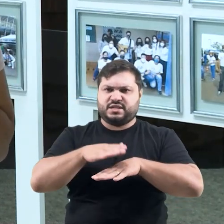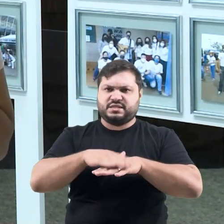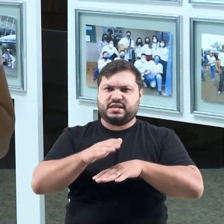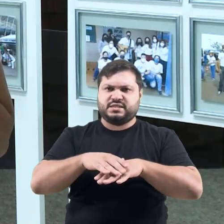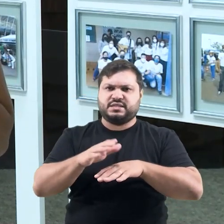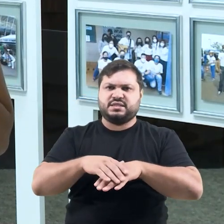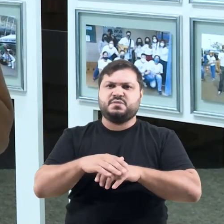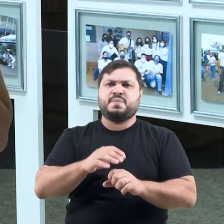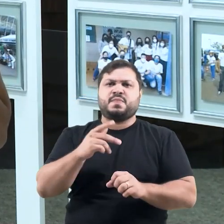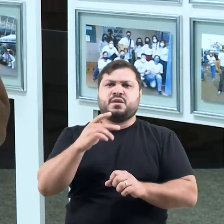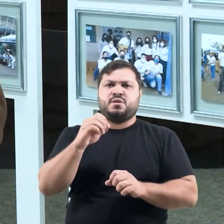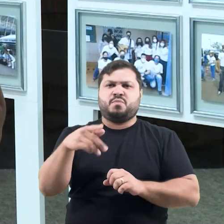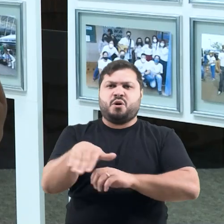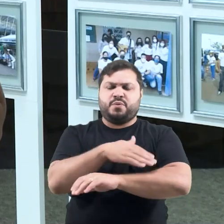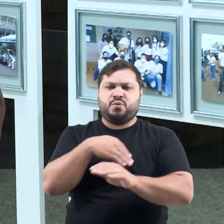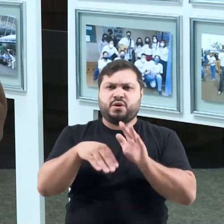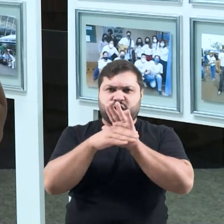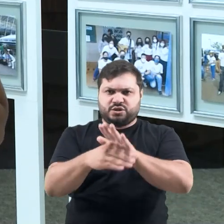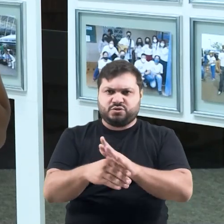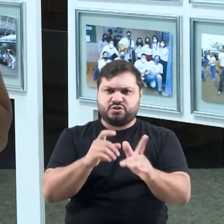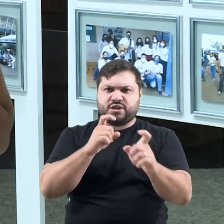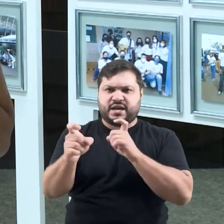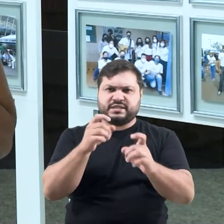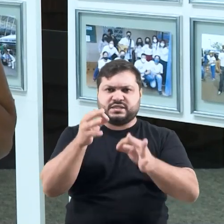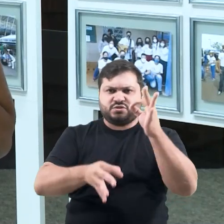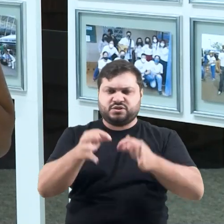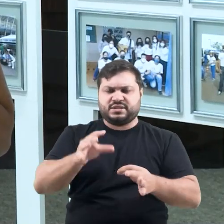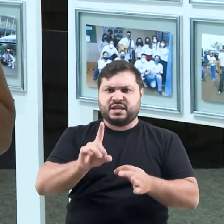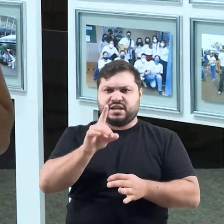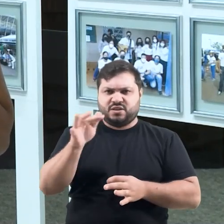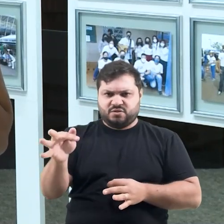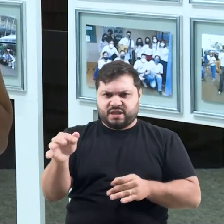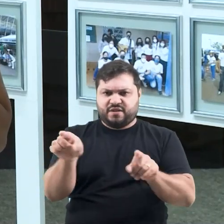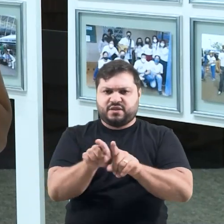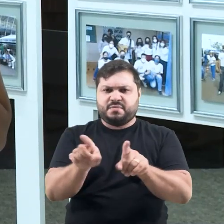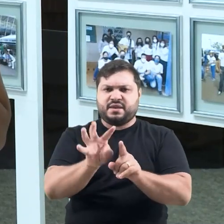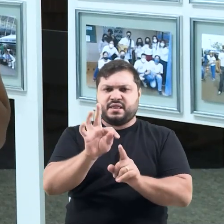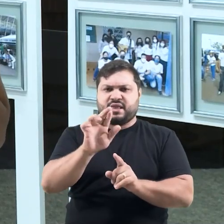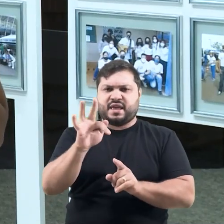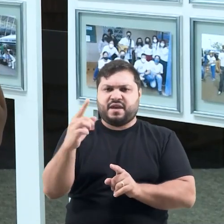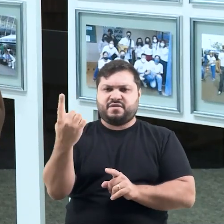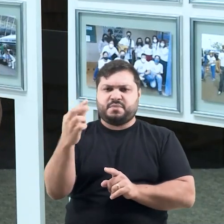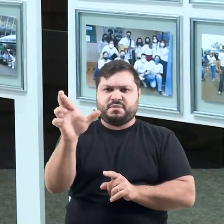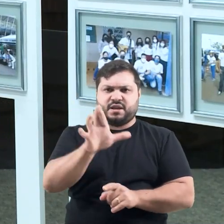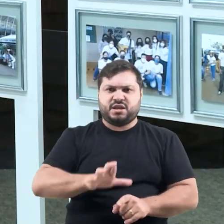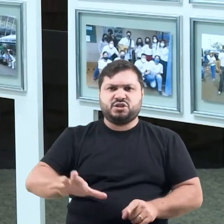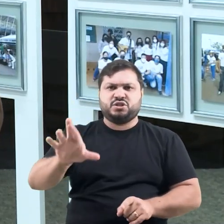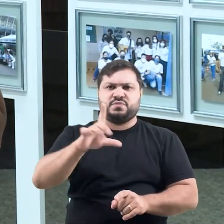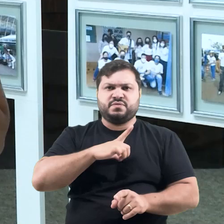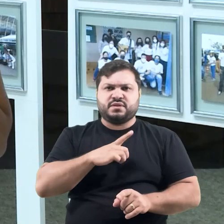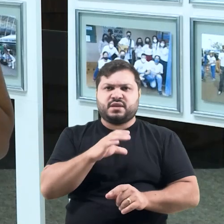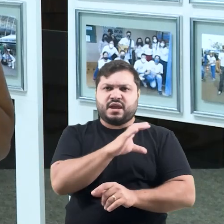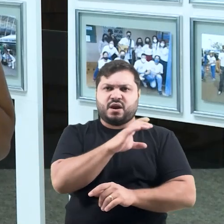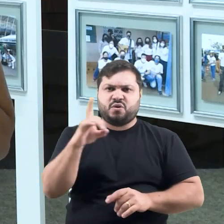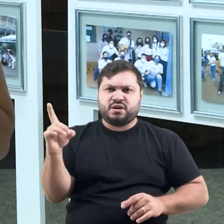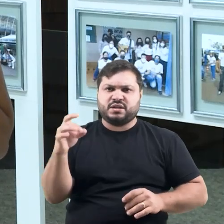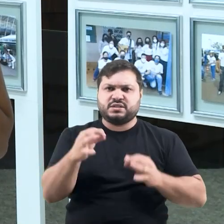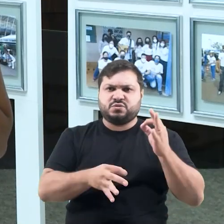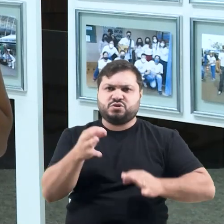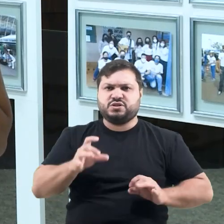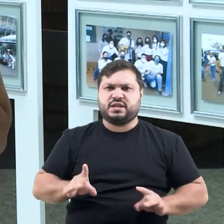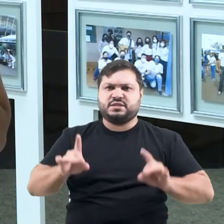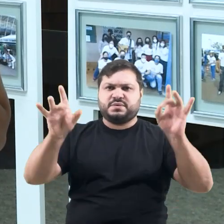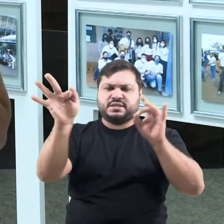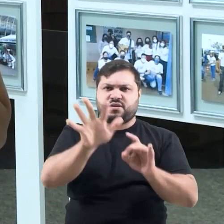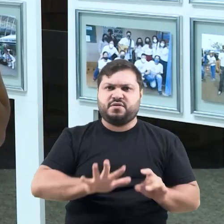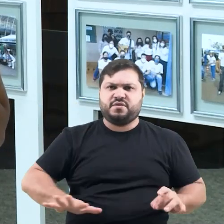dos mutirões Pop Rua Ajude, a Seção Judiciária do DF e o TRF da Primeira Região, por meio da coordenação dos Juizados